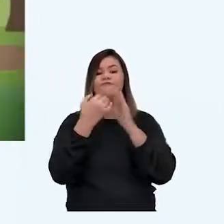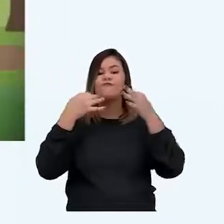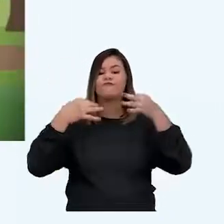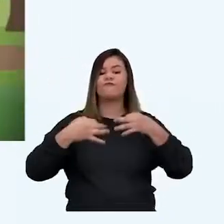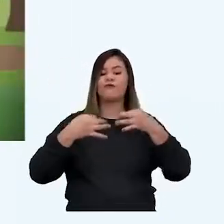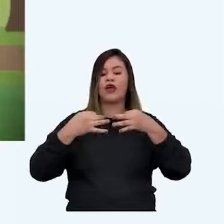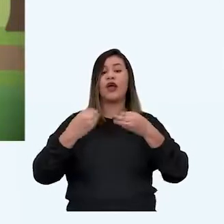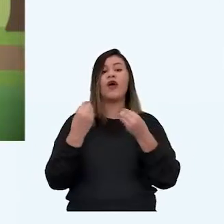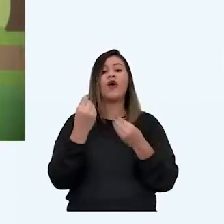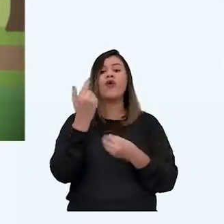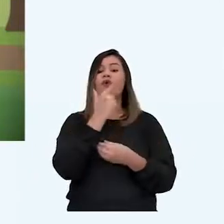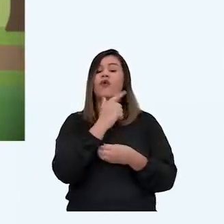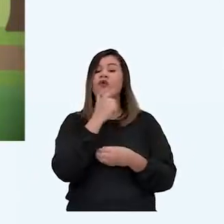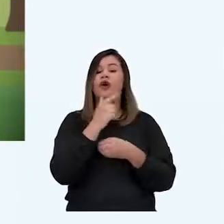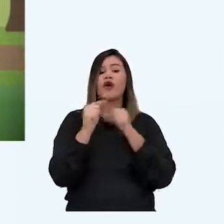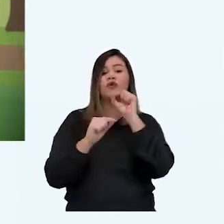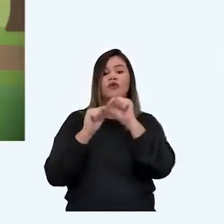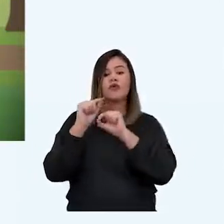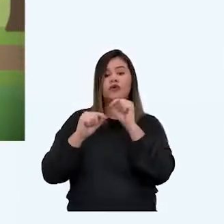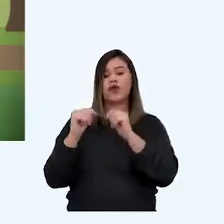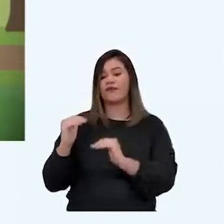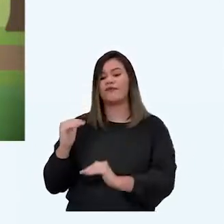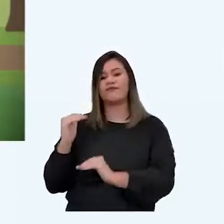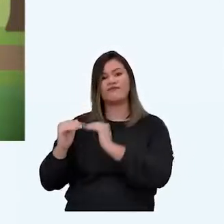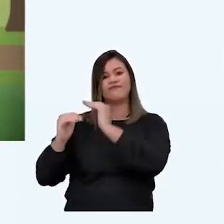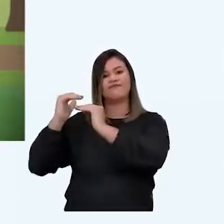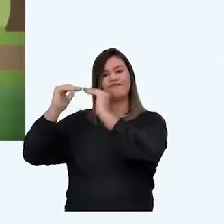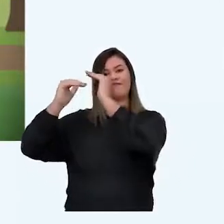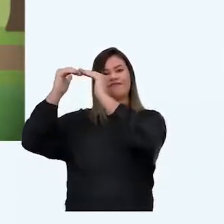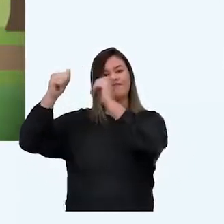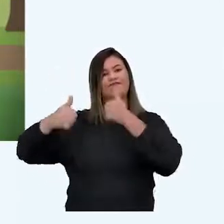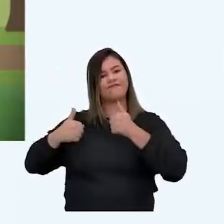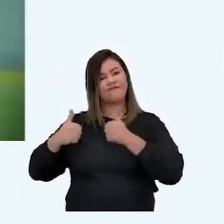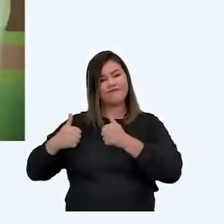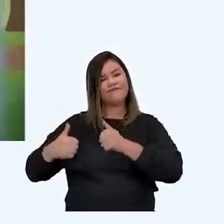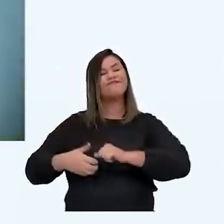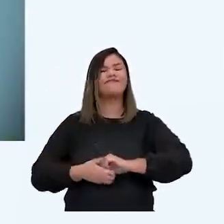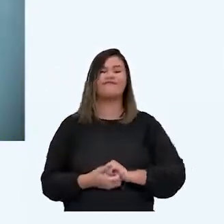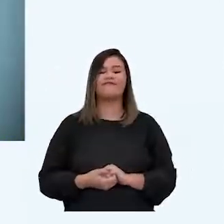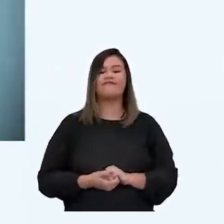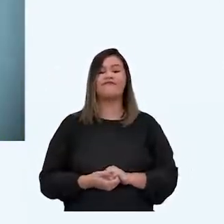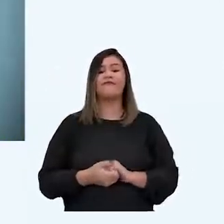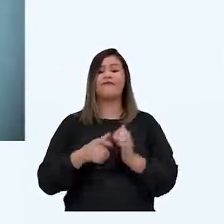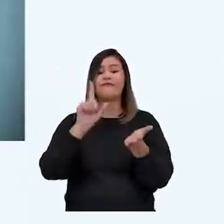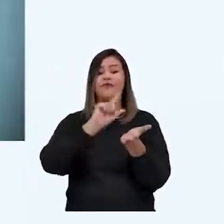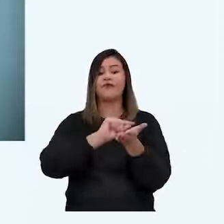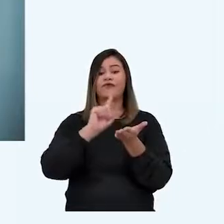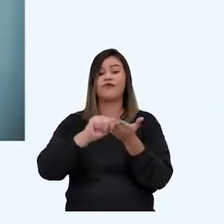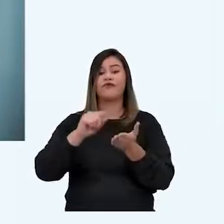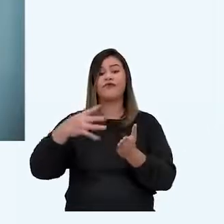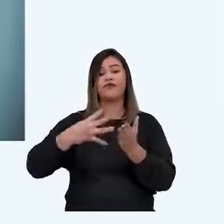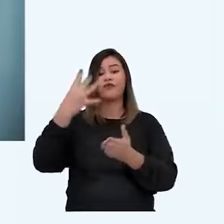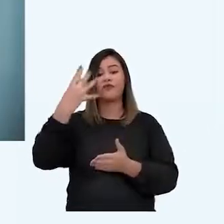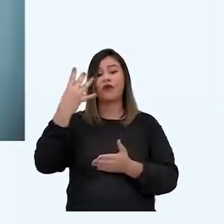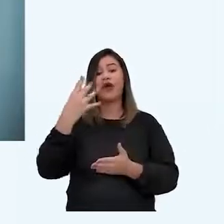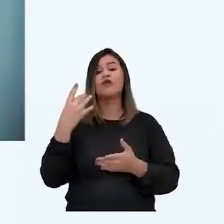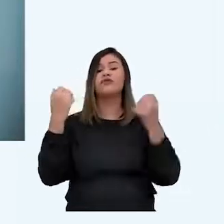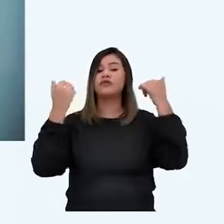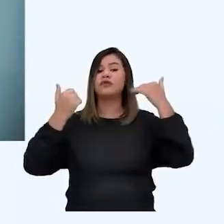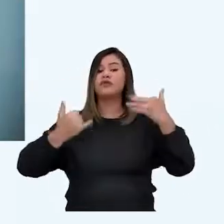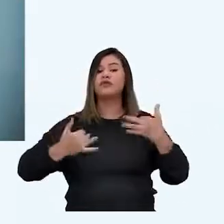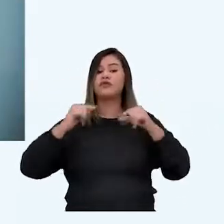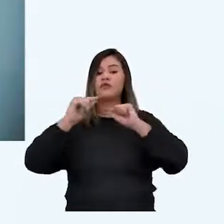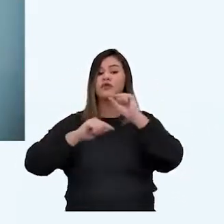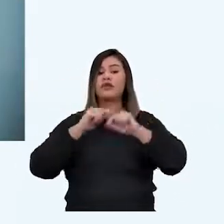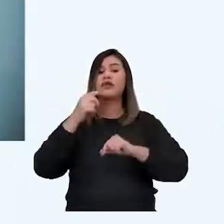garantir o desenvolvimento integral de meninas e meninos ao longo da infância. O artigo 4, por exemplo, afirma que todas